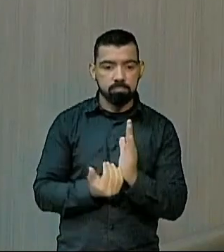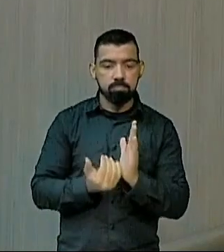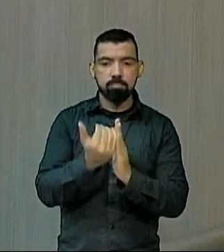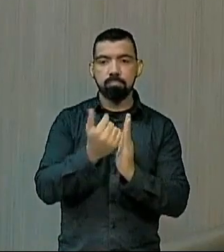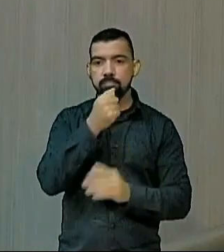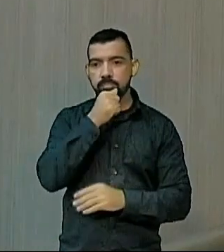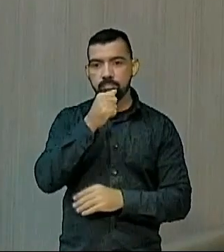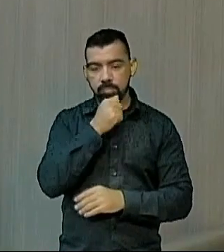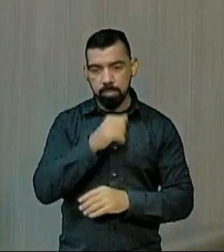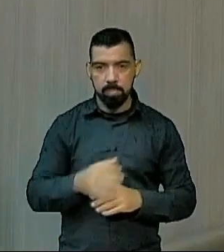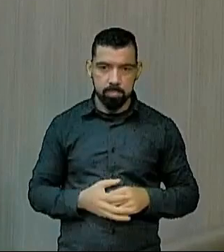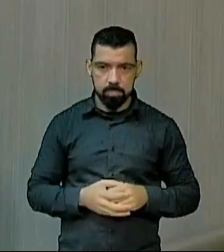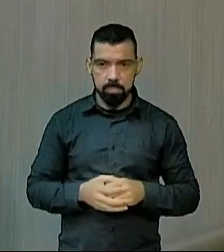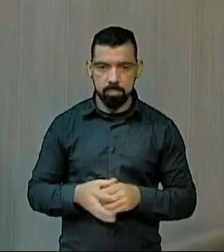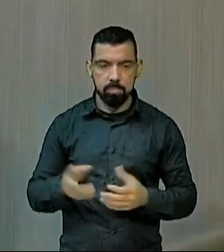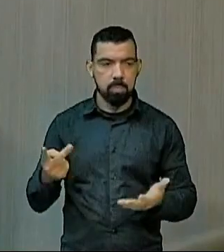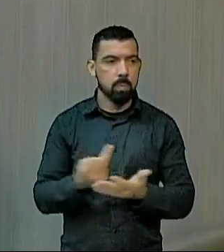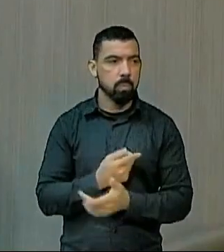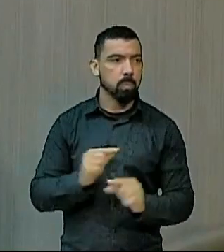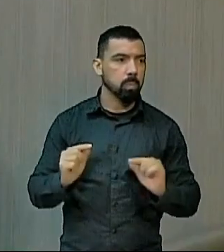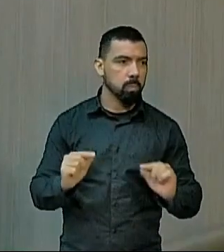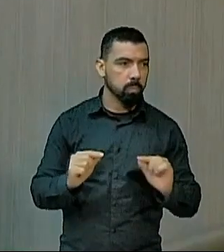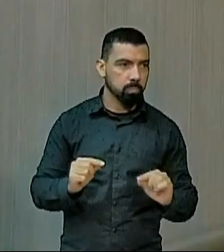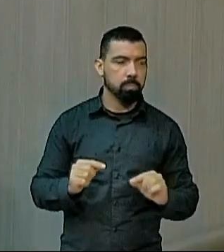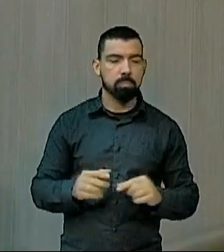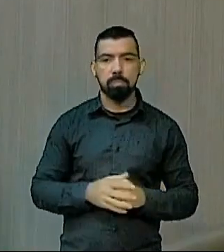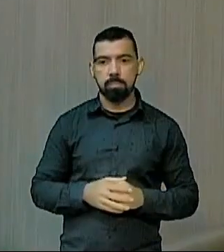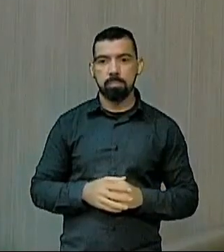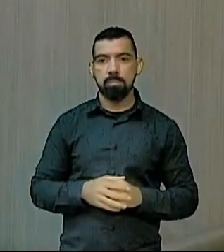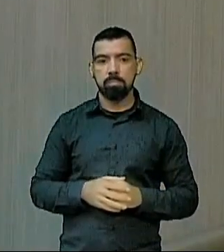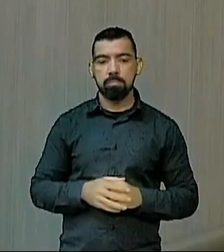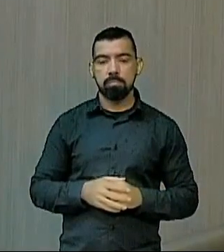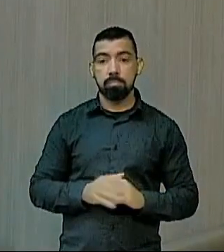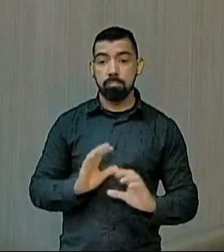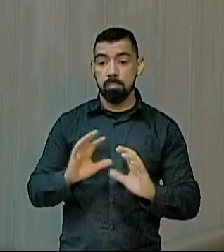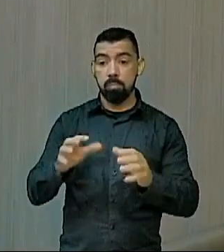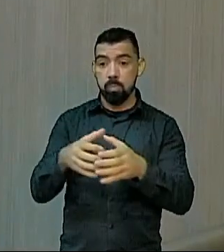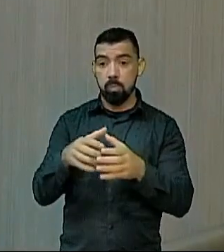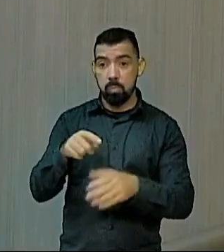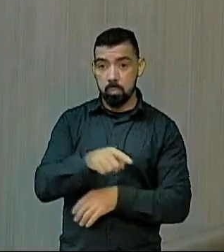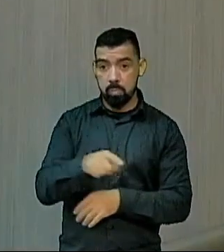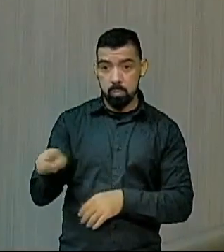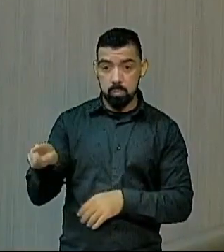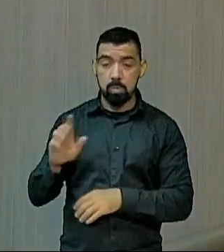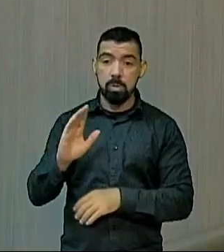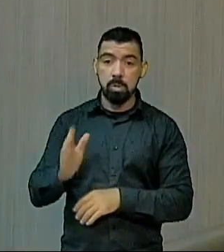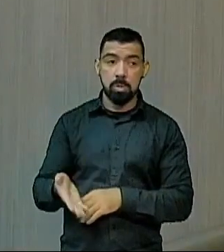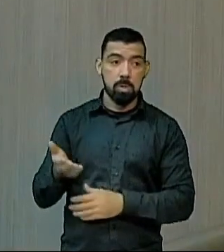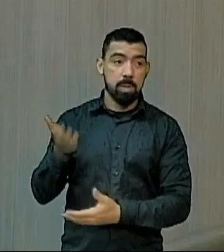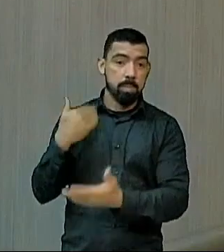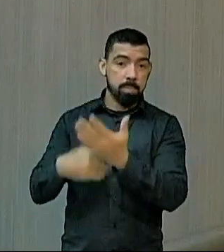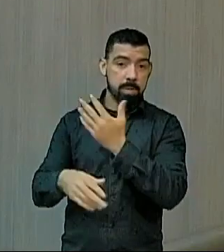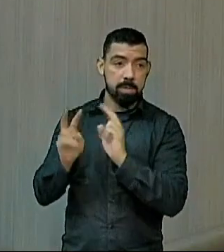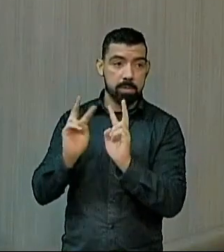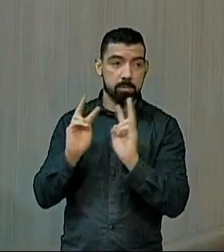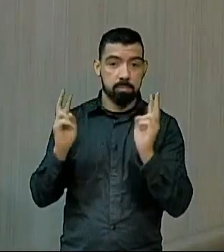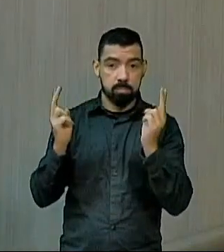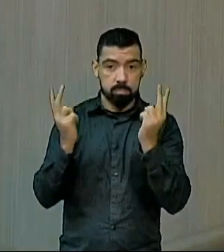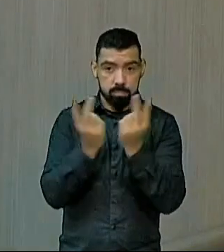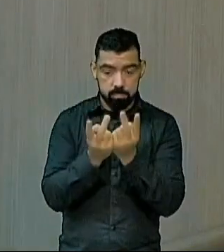o que está acontecendo um conjunto de parlamentares que desde a tramitação na câmara municipal